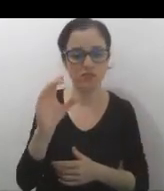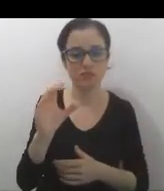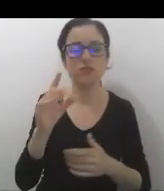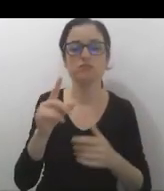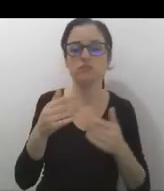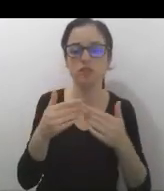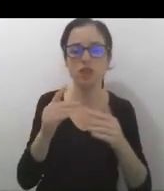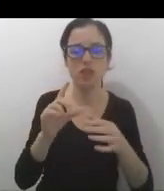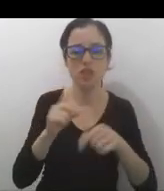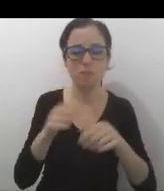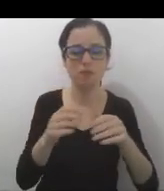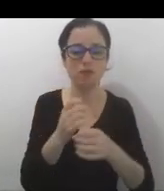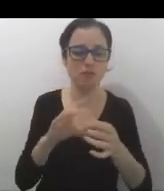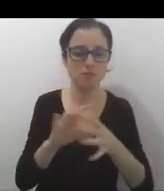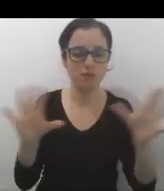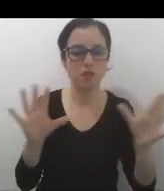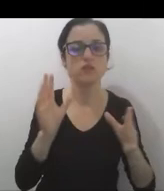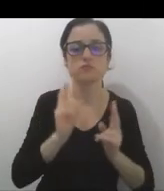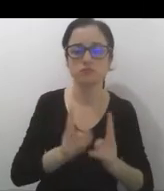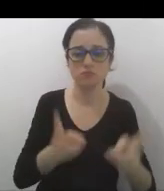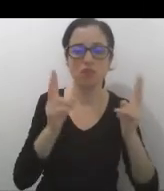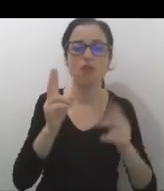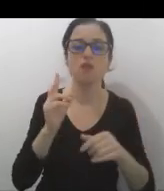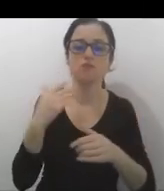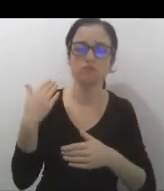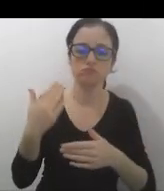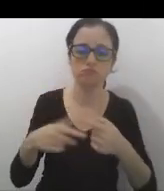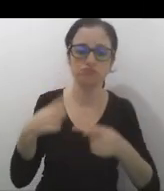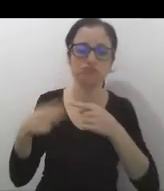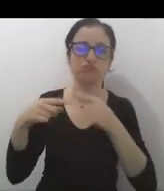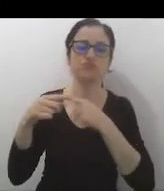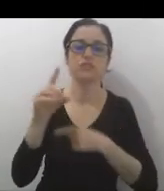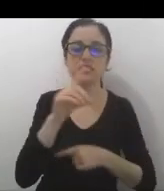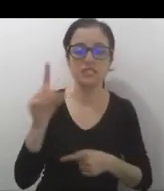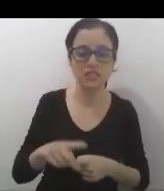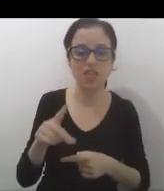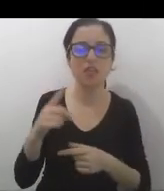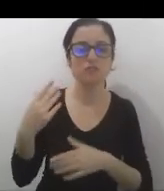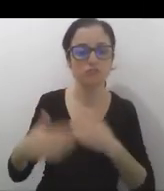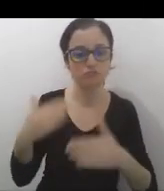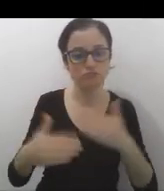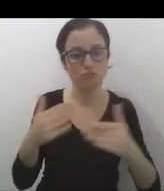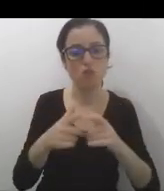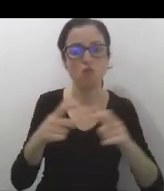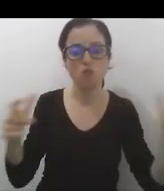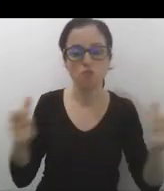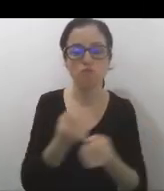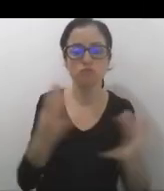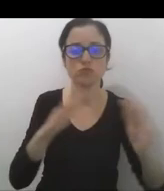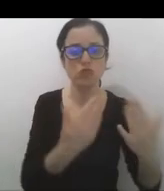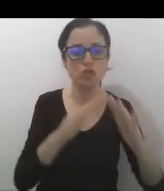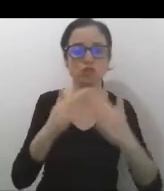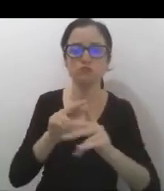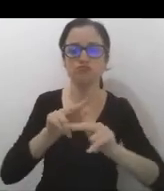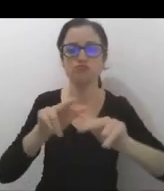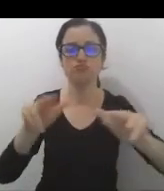de escola, né? Mas já é uma espécie de diluição, assim, como se eu pudesse, sabe, ficar toda coisa mais pulverizada, o design